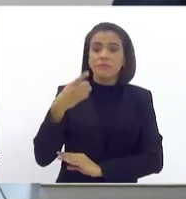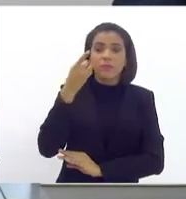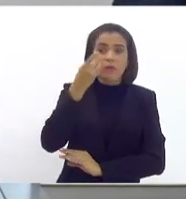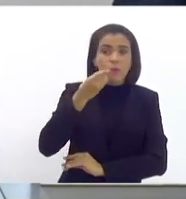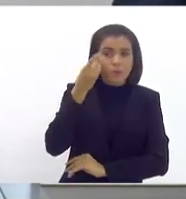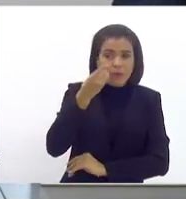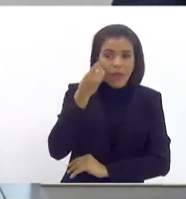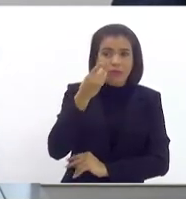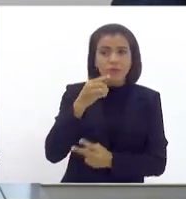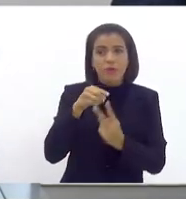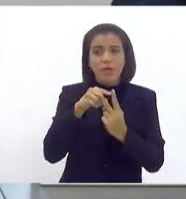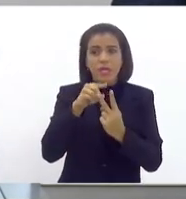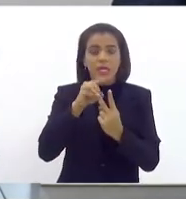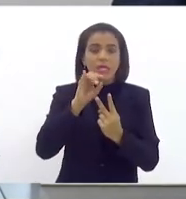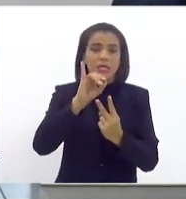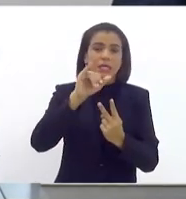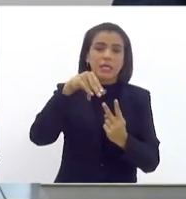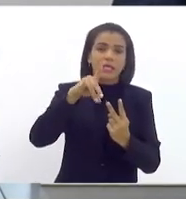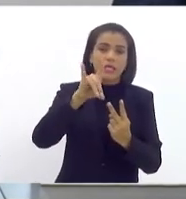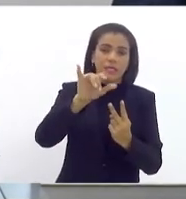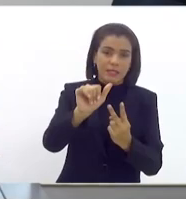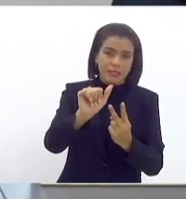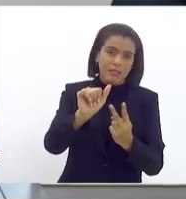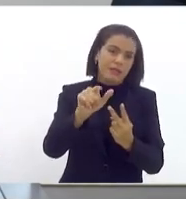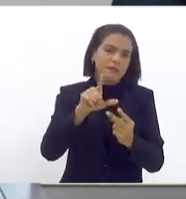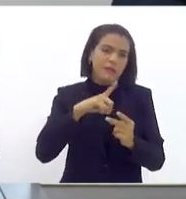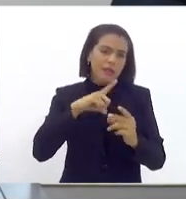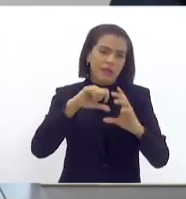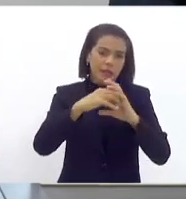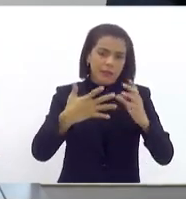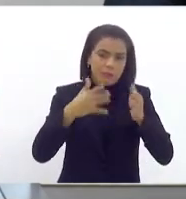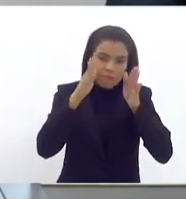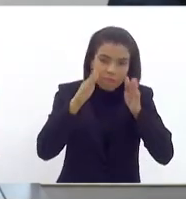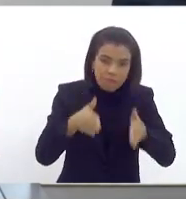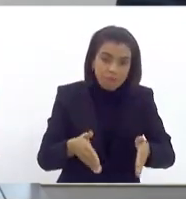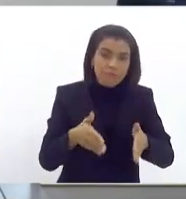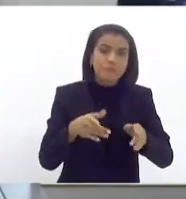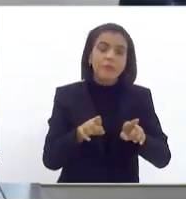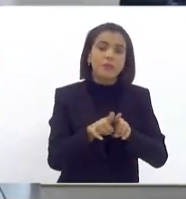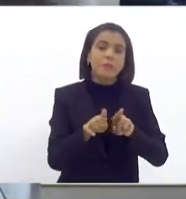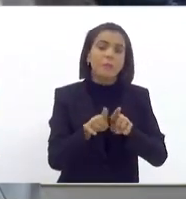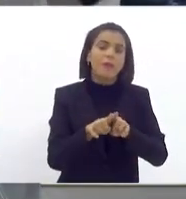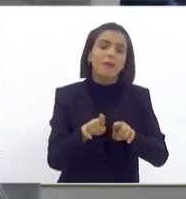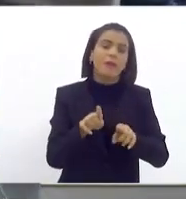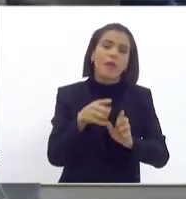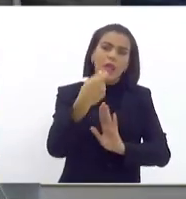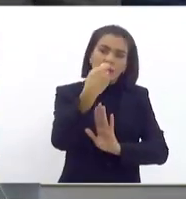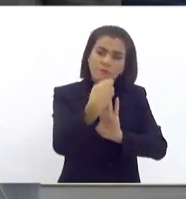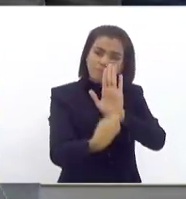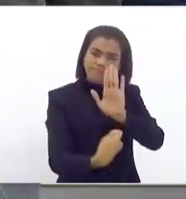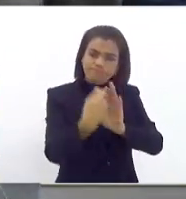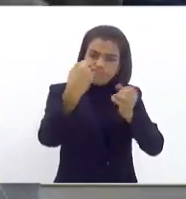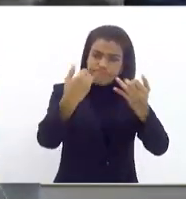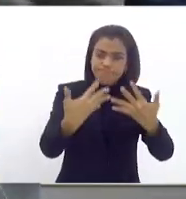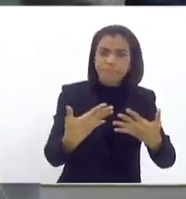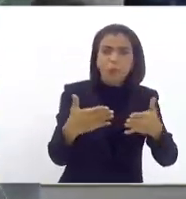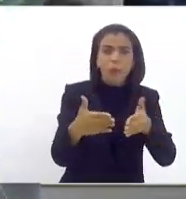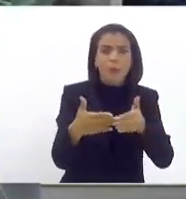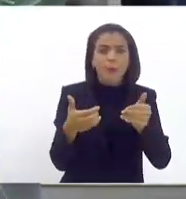um caráter mais específico. E aí a sustentação dele é nesse sentido, e o